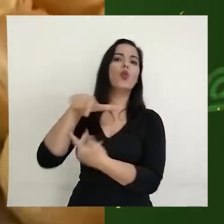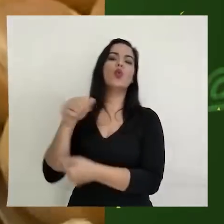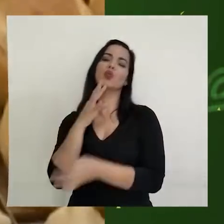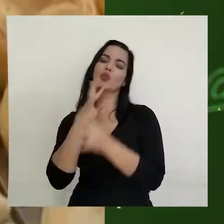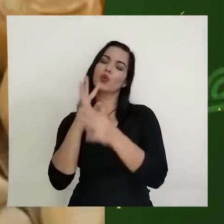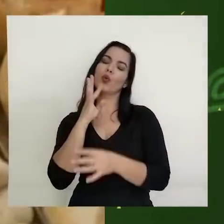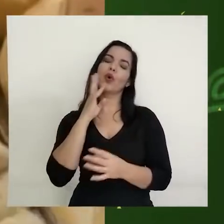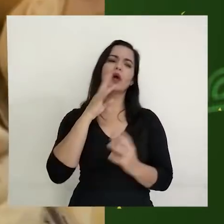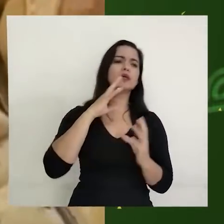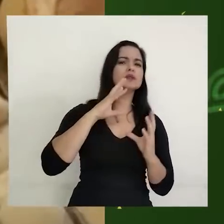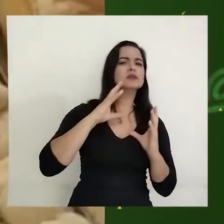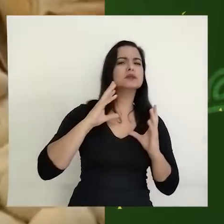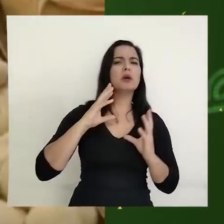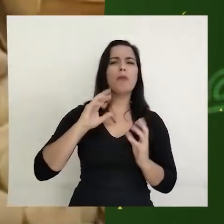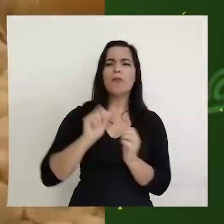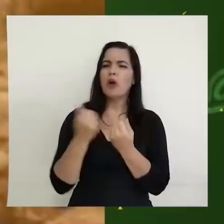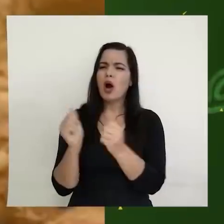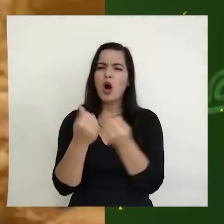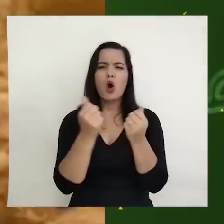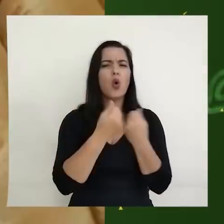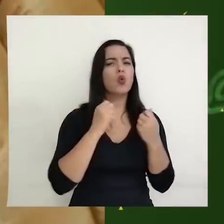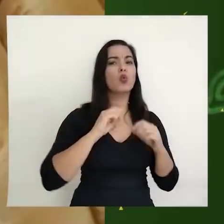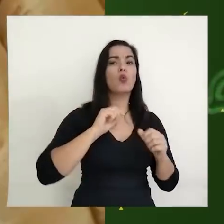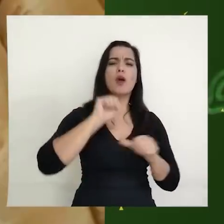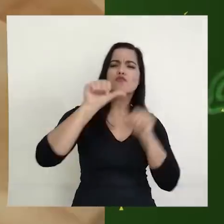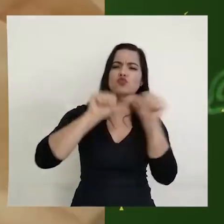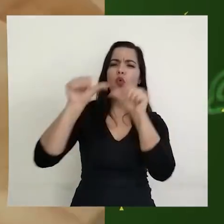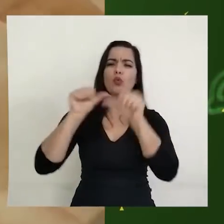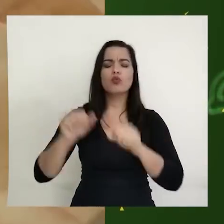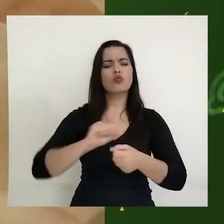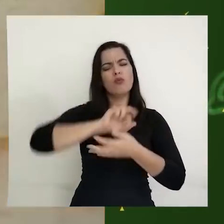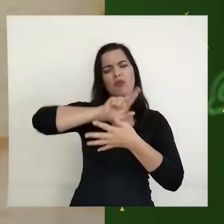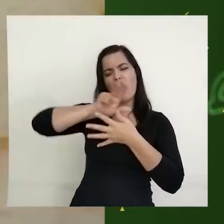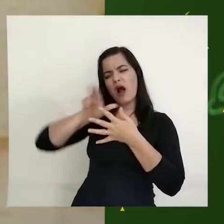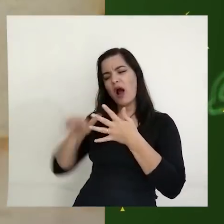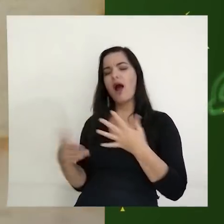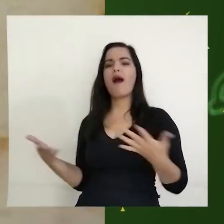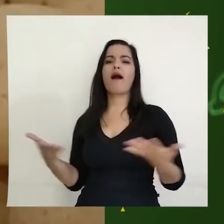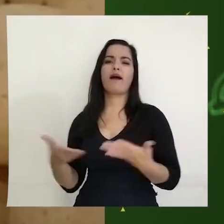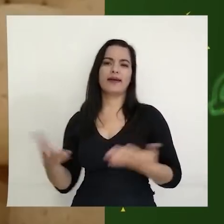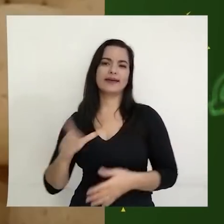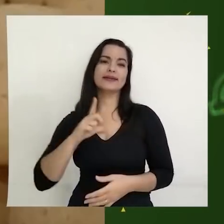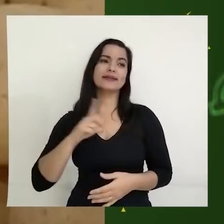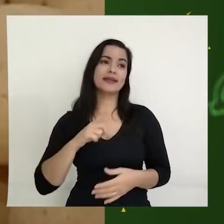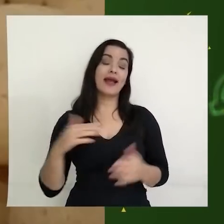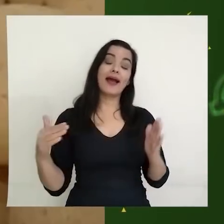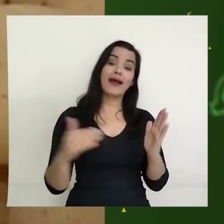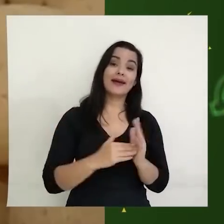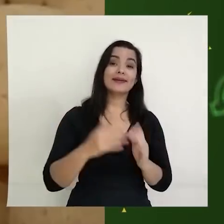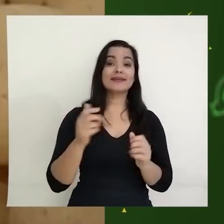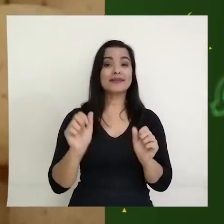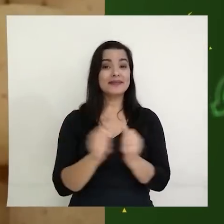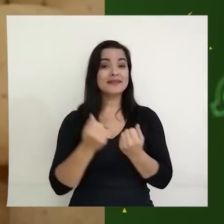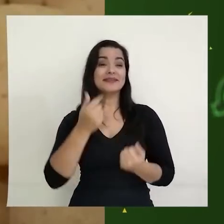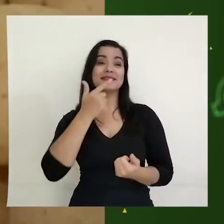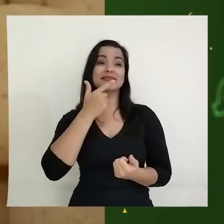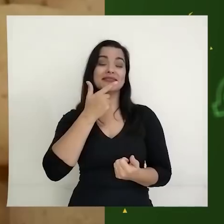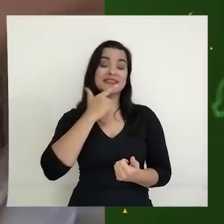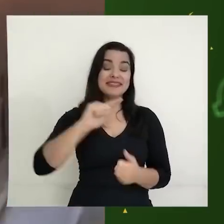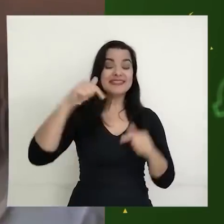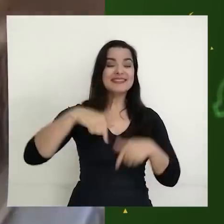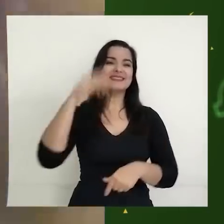existem diversos tipos de pães. Croissant, baguete, pão sírio, pão de forma e o pão de queijo bem